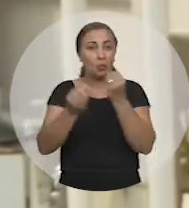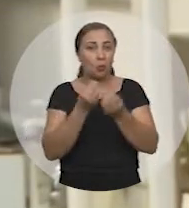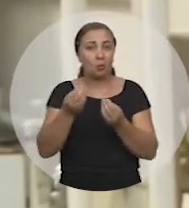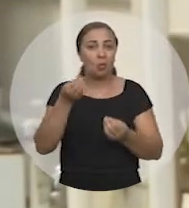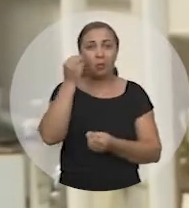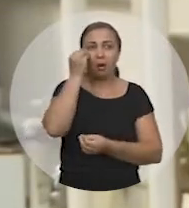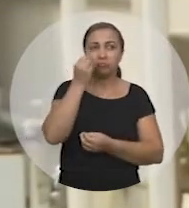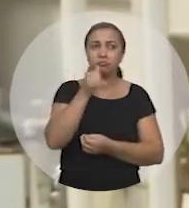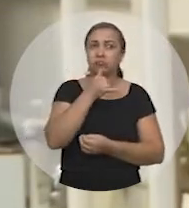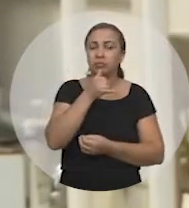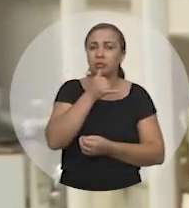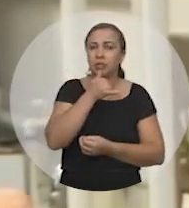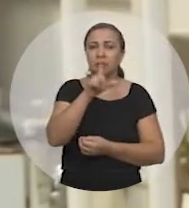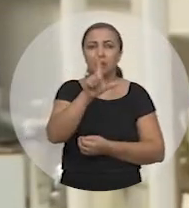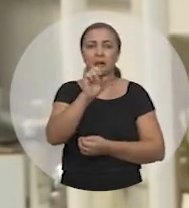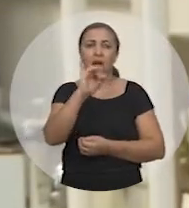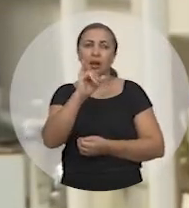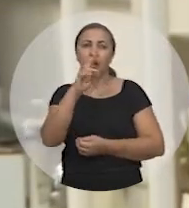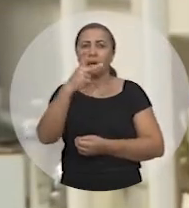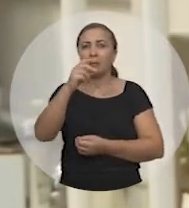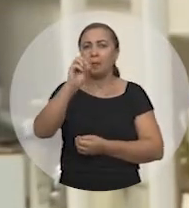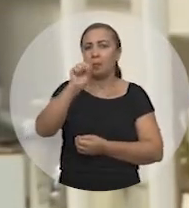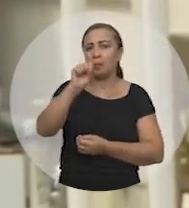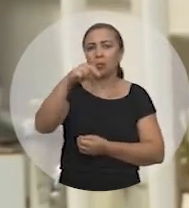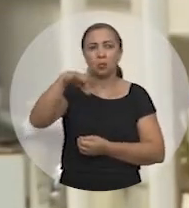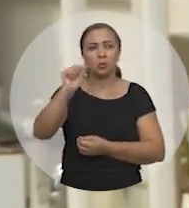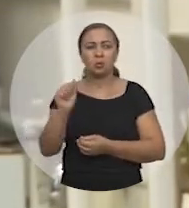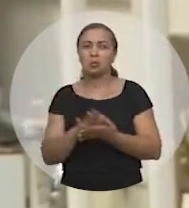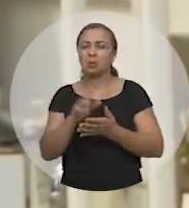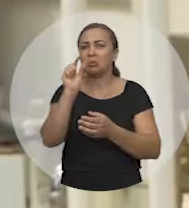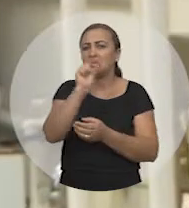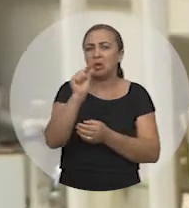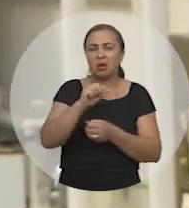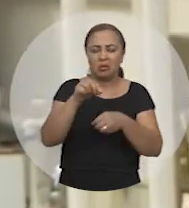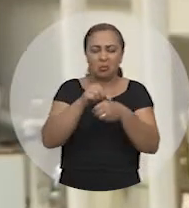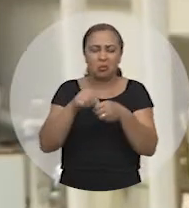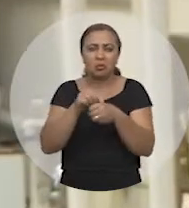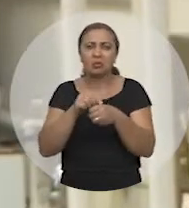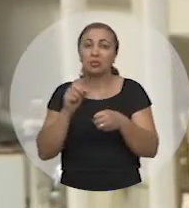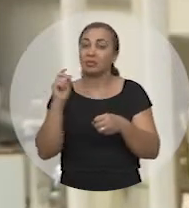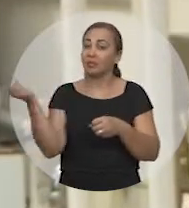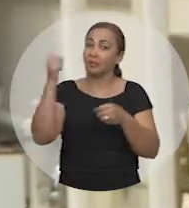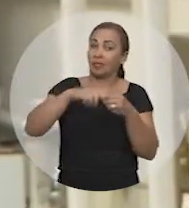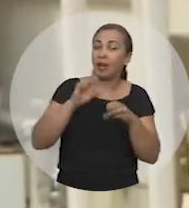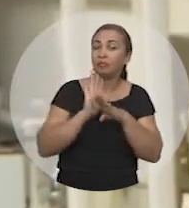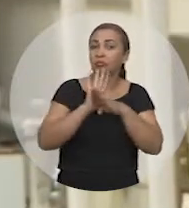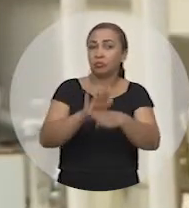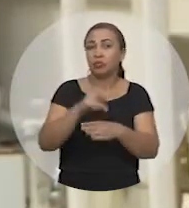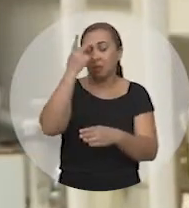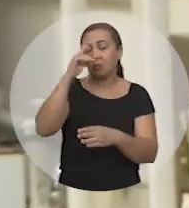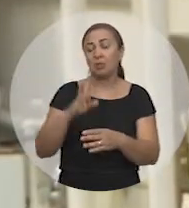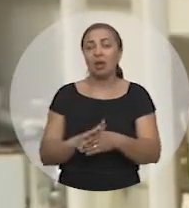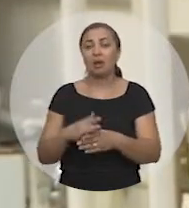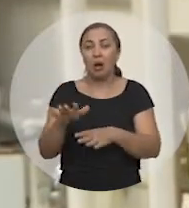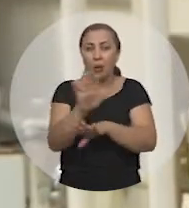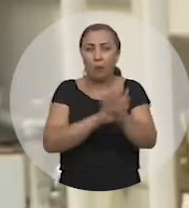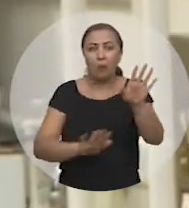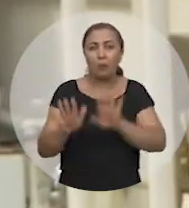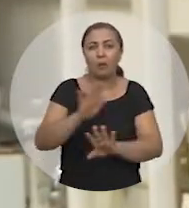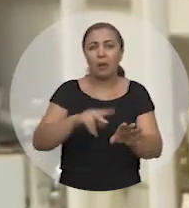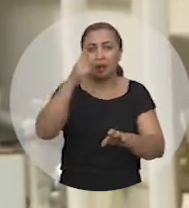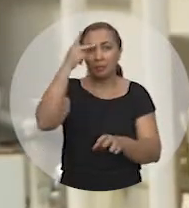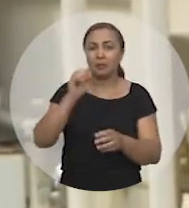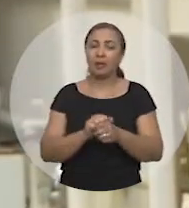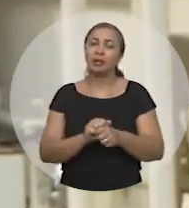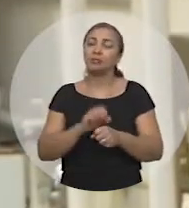como por exemplo lipossomas nanopartículas micropartículas que vem auxiliar no processo de imunização